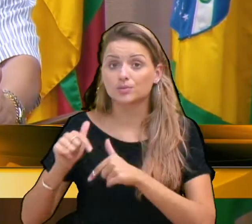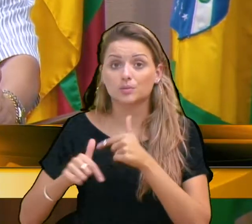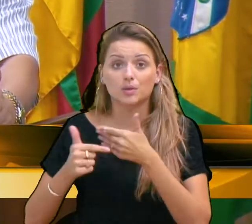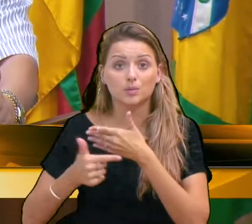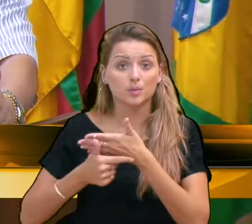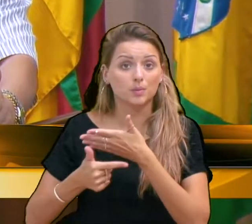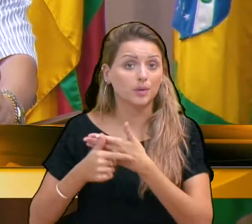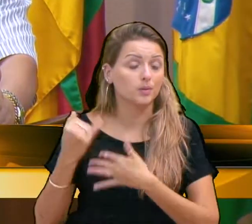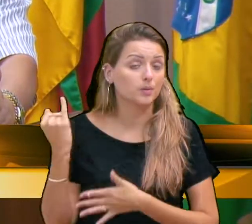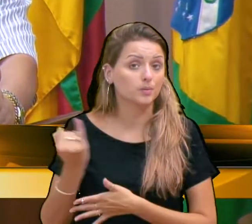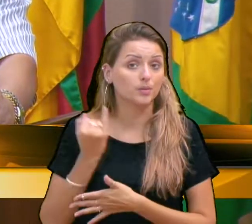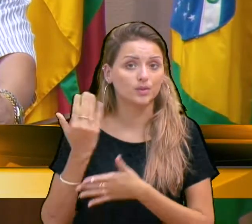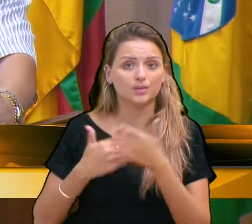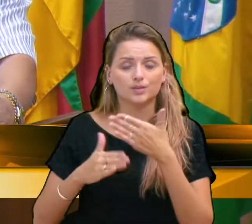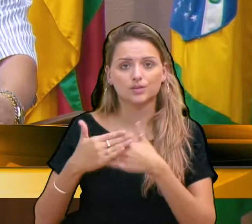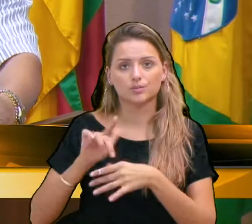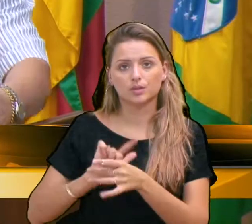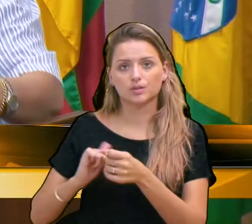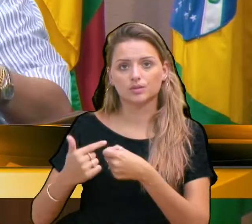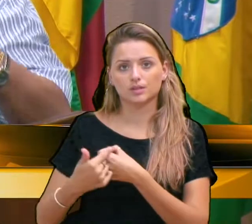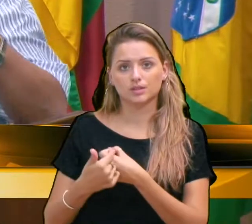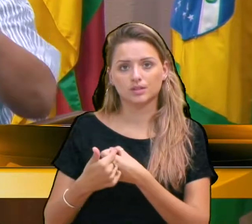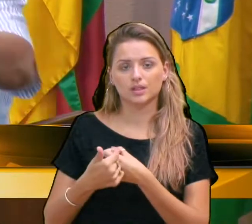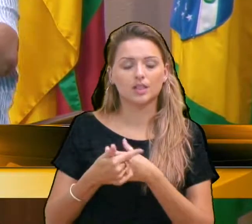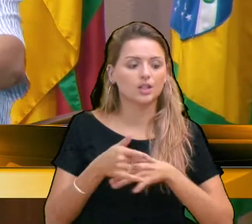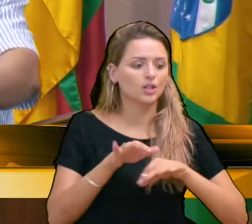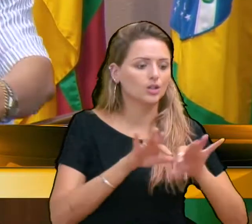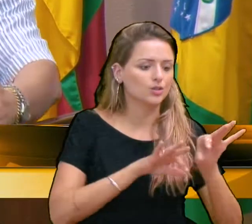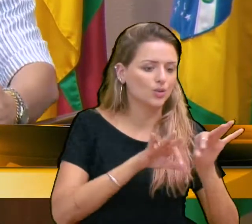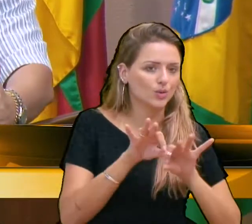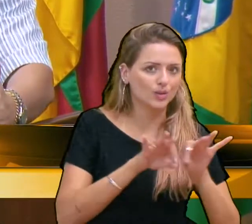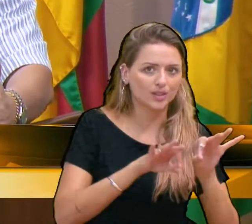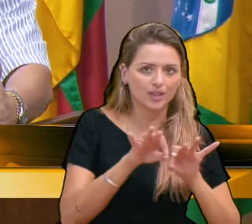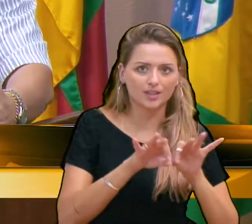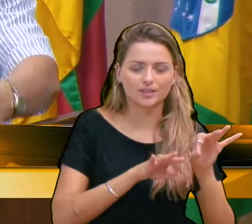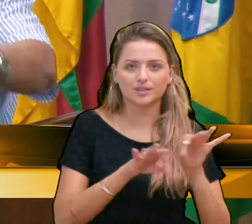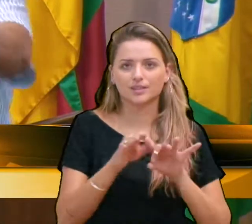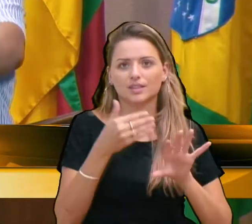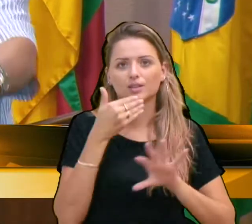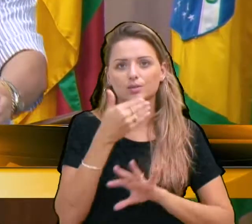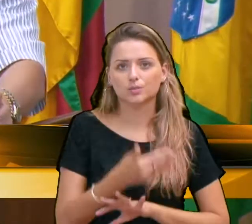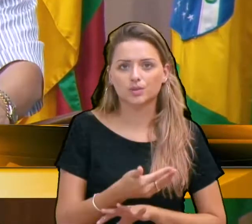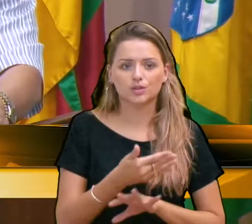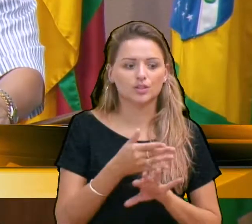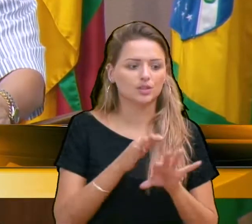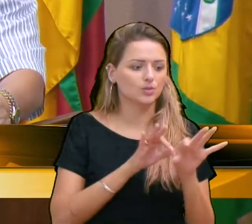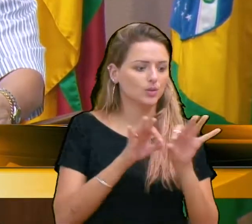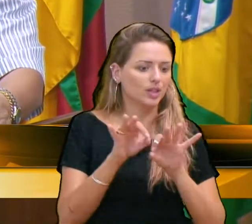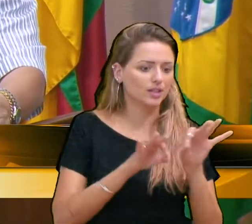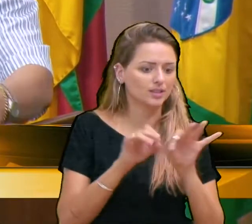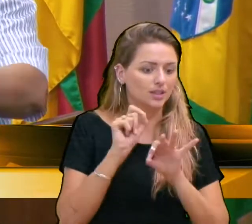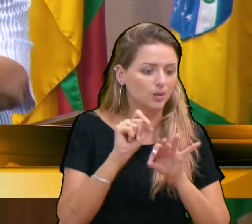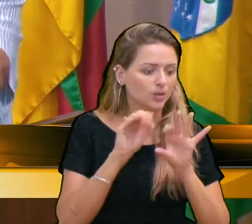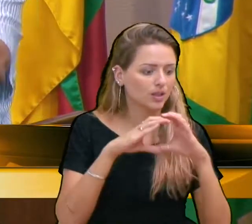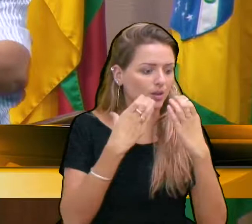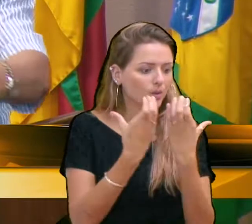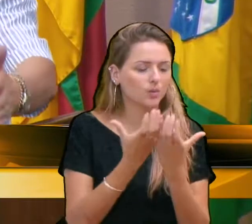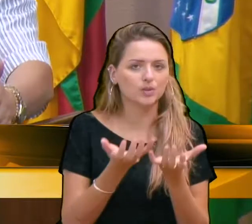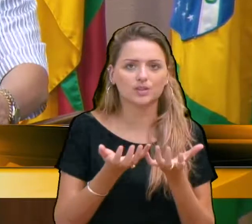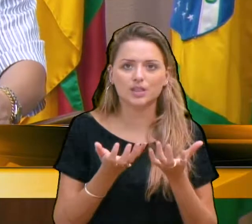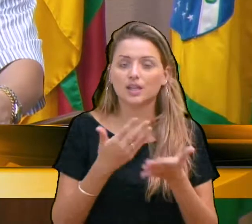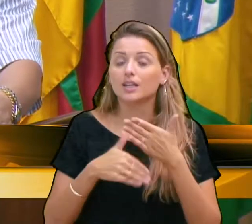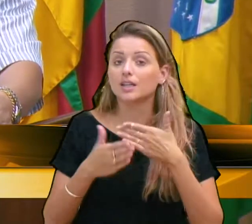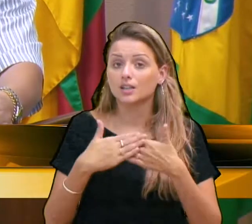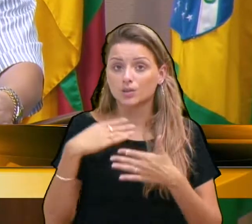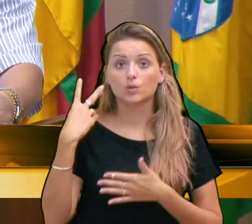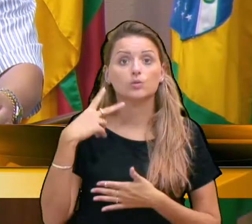para a cidade. Do ponto de vista de organizar as demandas de uma comunidade, né? E todos os